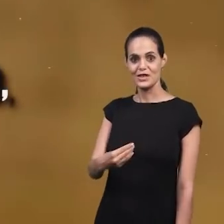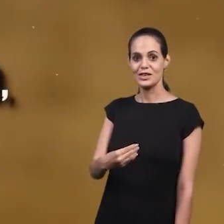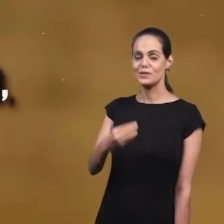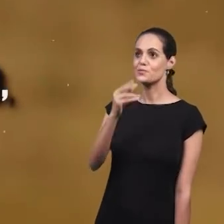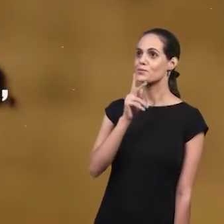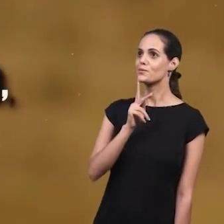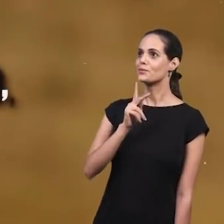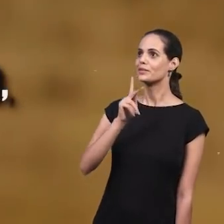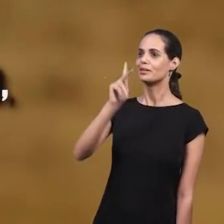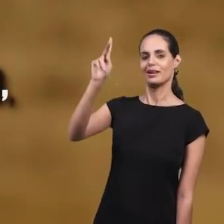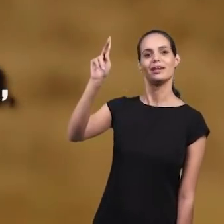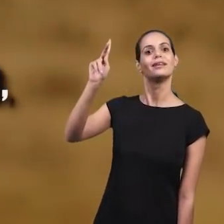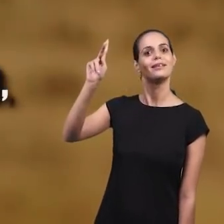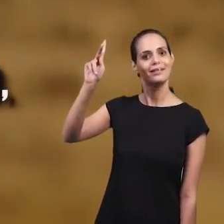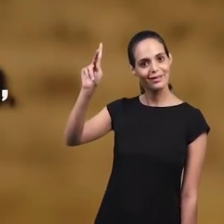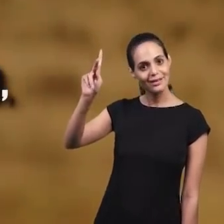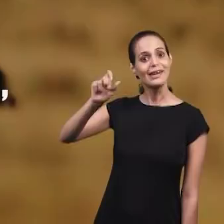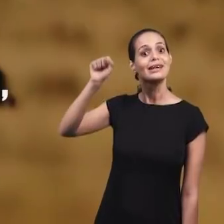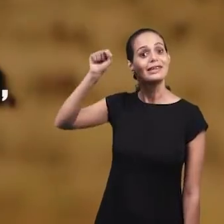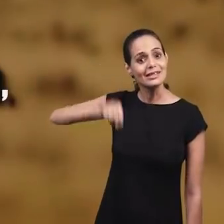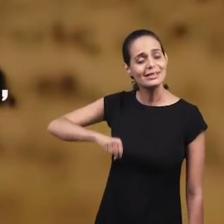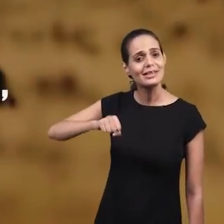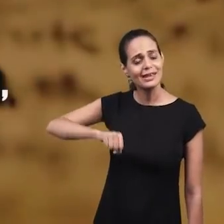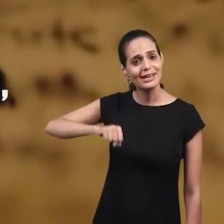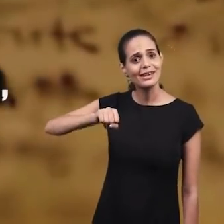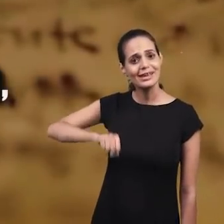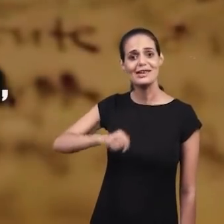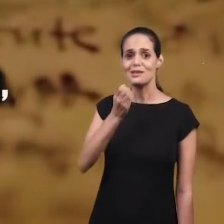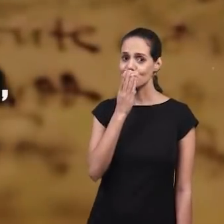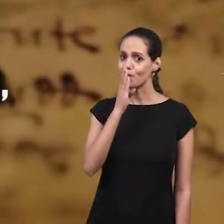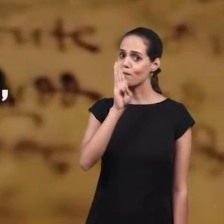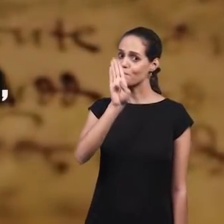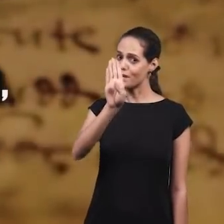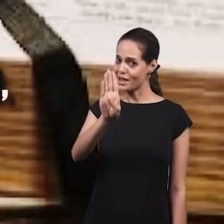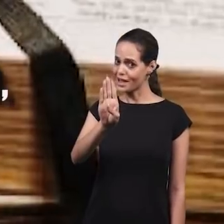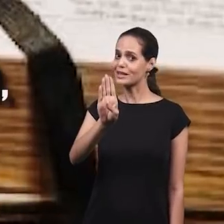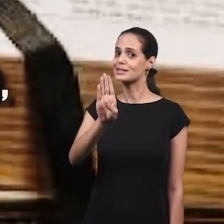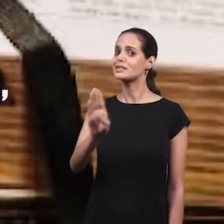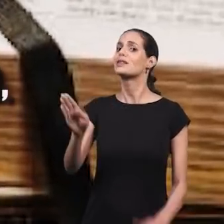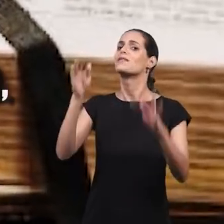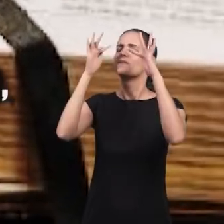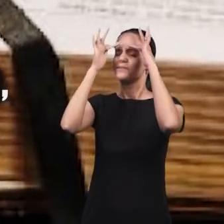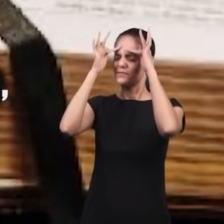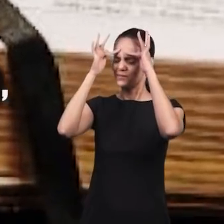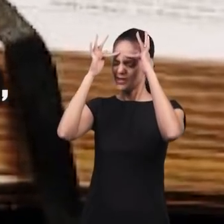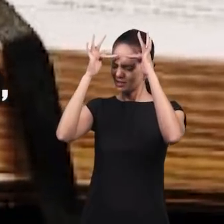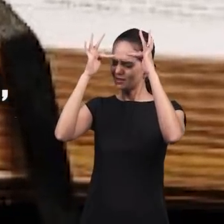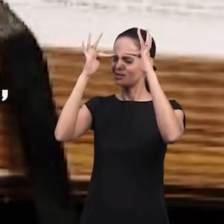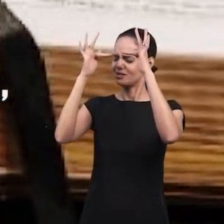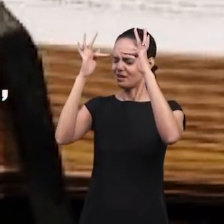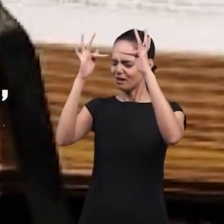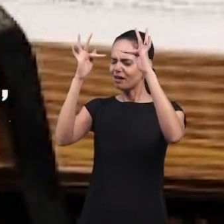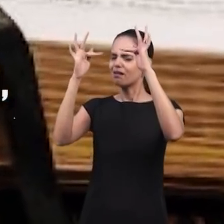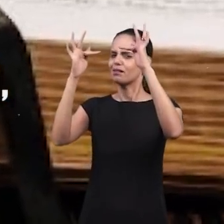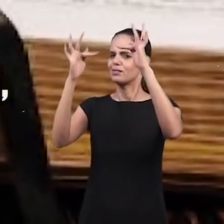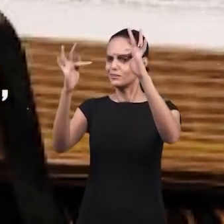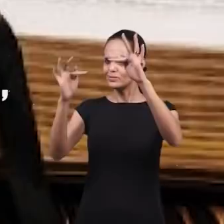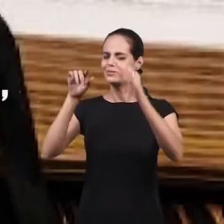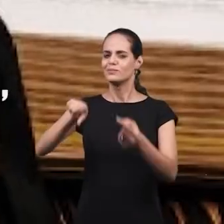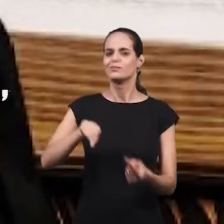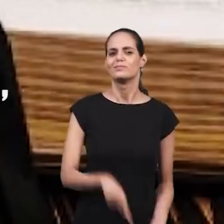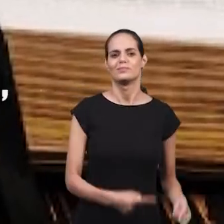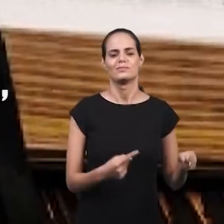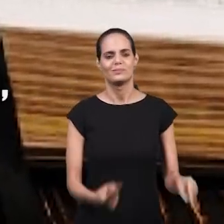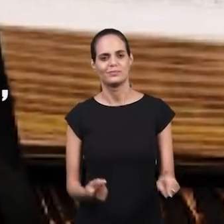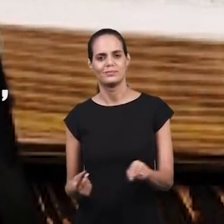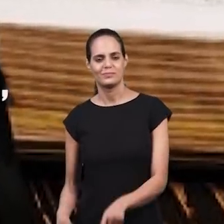Deus. E encerra, meu filho, essas palavras